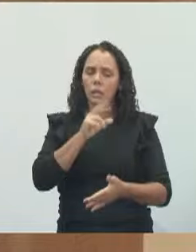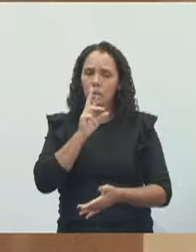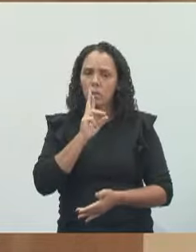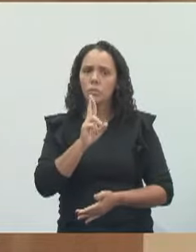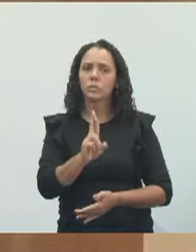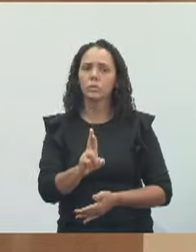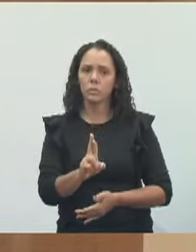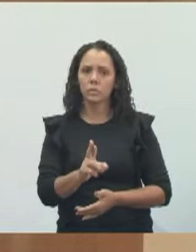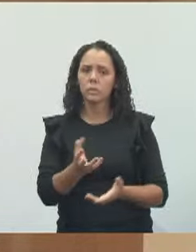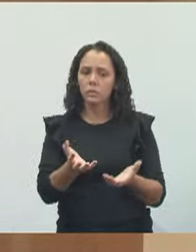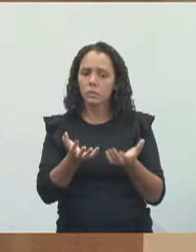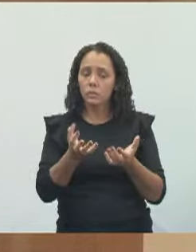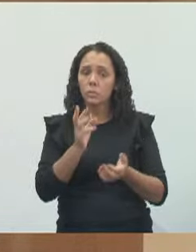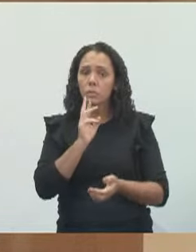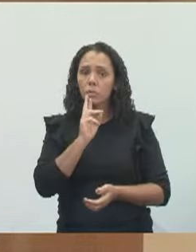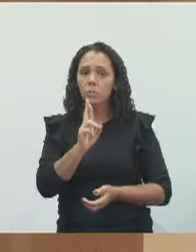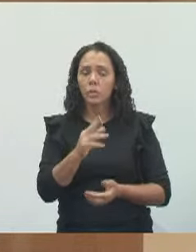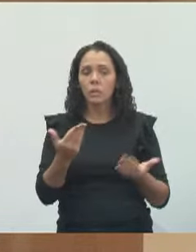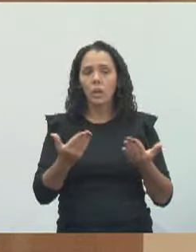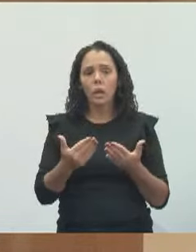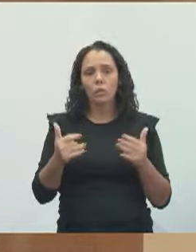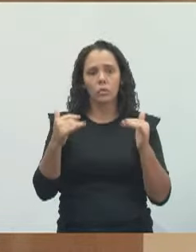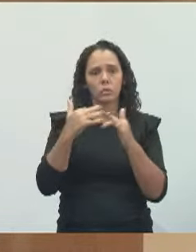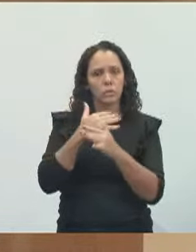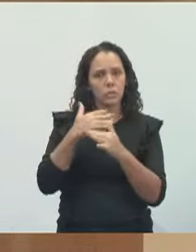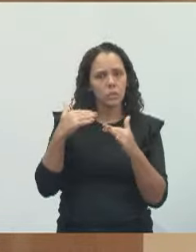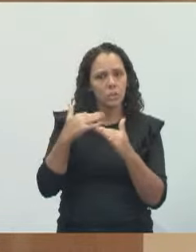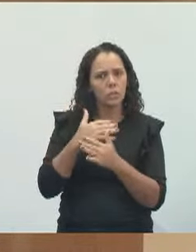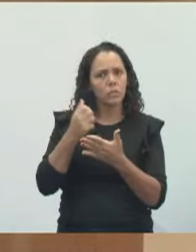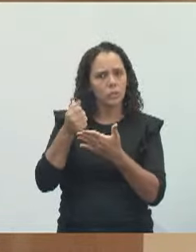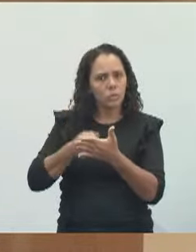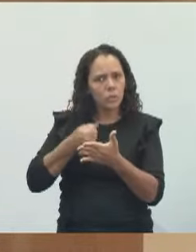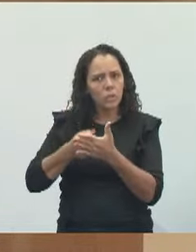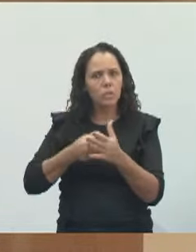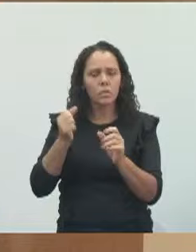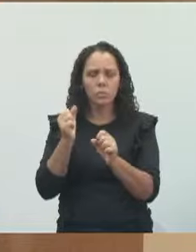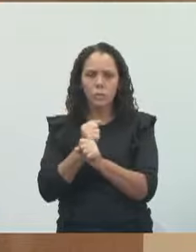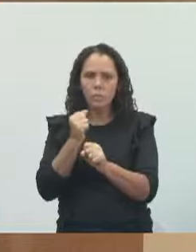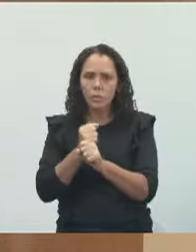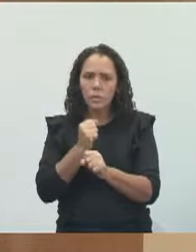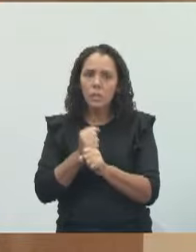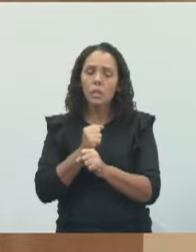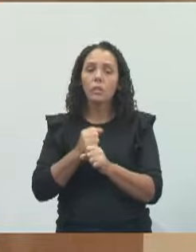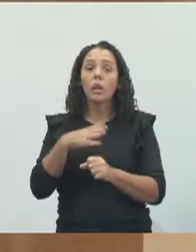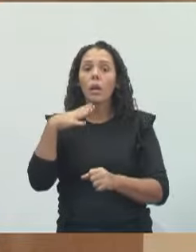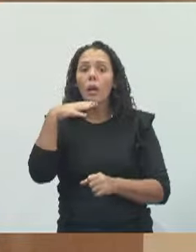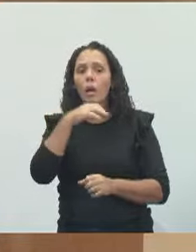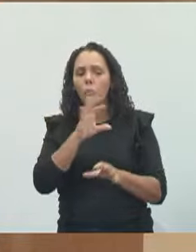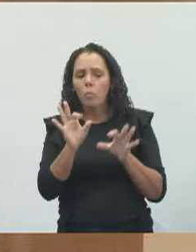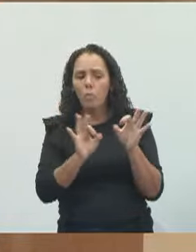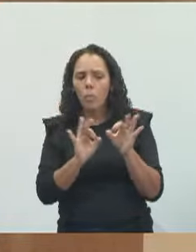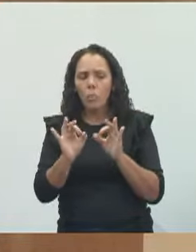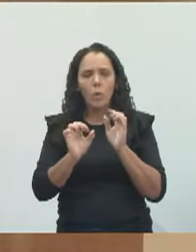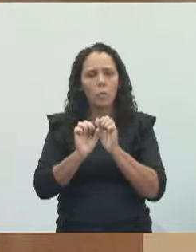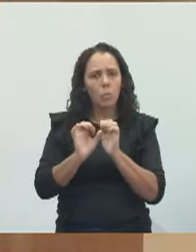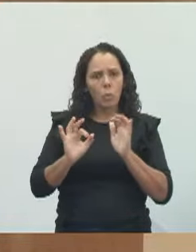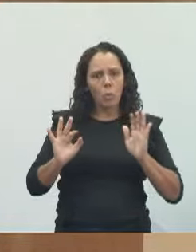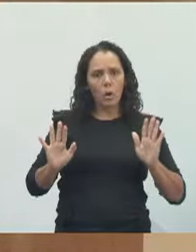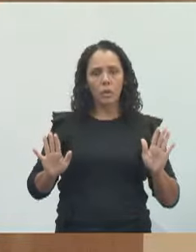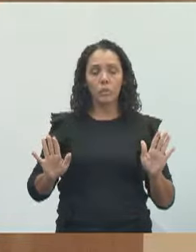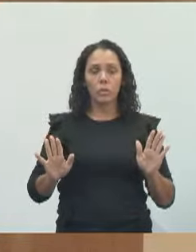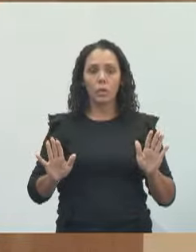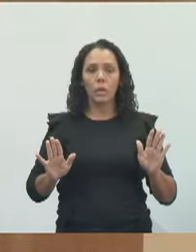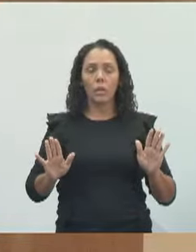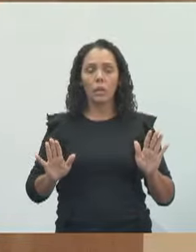ali, né, do setor da infra que arrumou, meio ambiente, mobilidade urbana, colocar o mais rápido possível um guarda-rei ali na